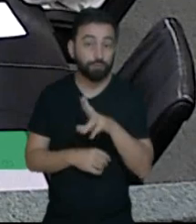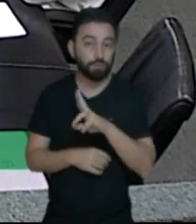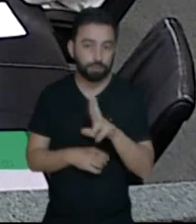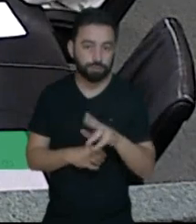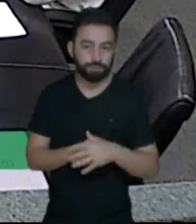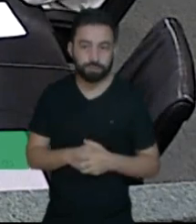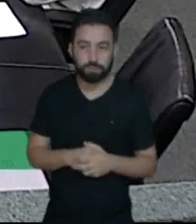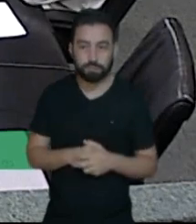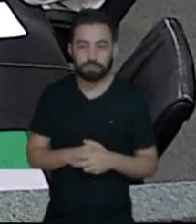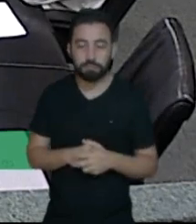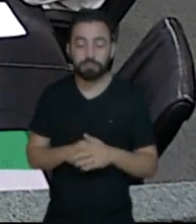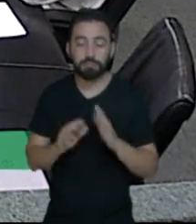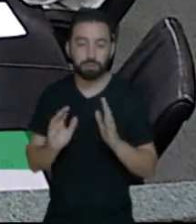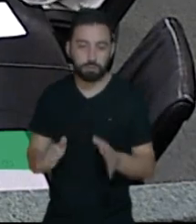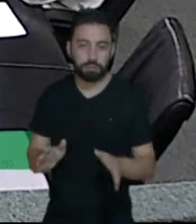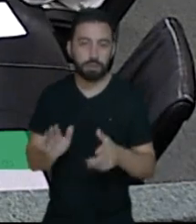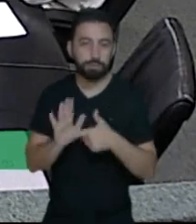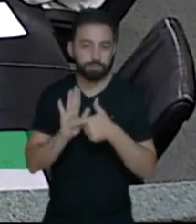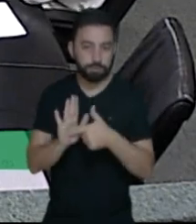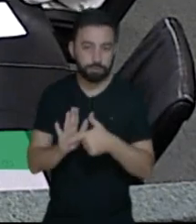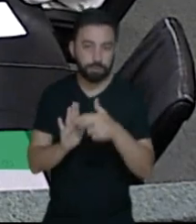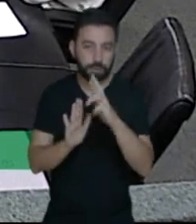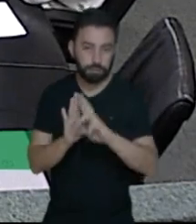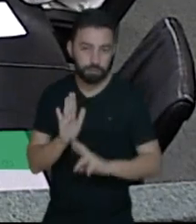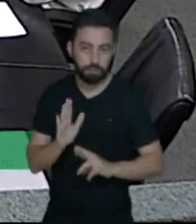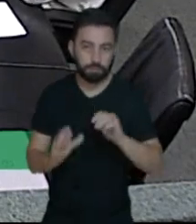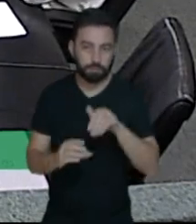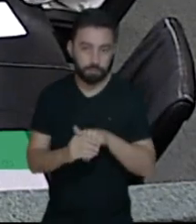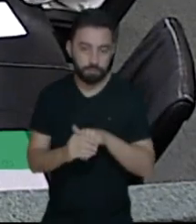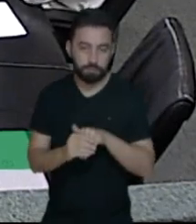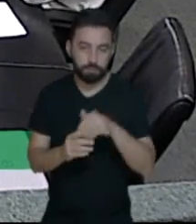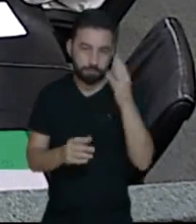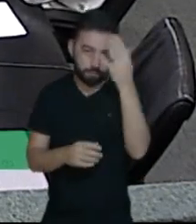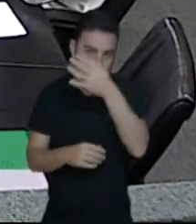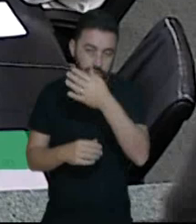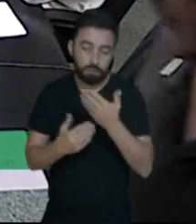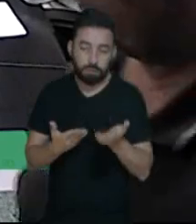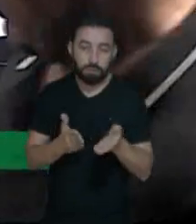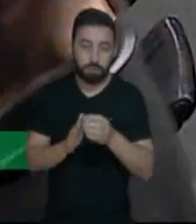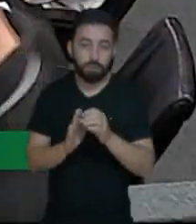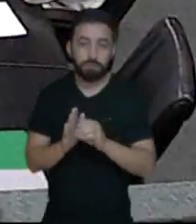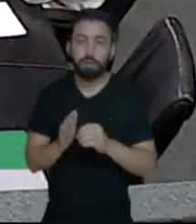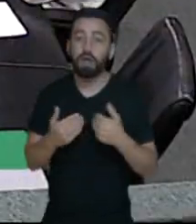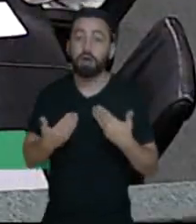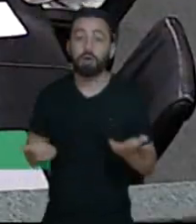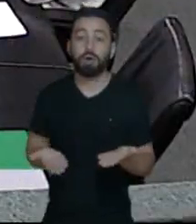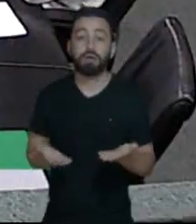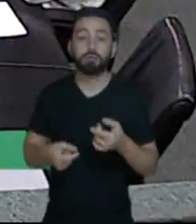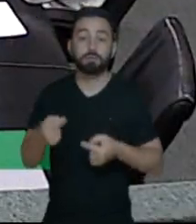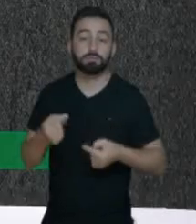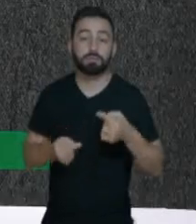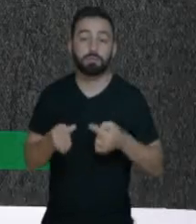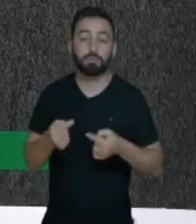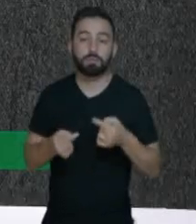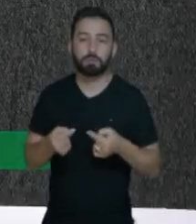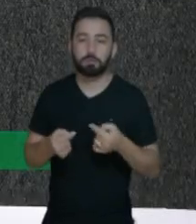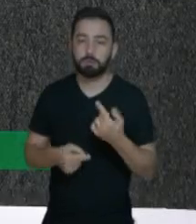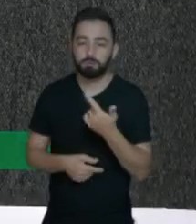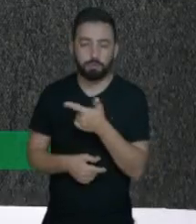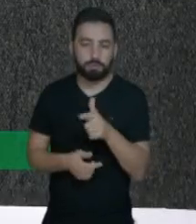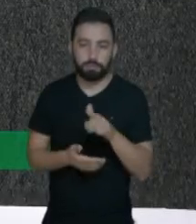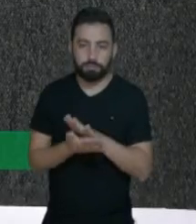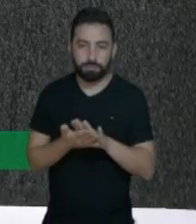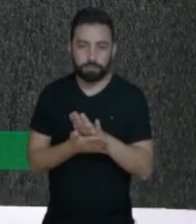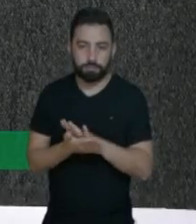entidade conforme já apresentou relatório e voto Deputado Fabiano da luz ao Ofício eu coloco em discussão não havendo Quem Queira